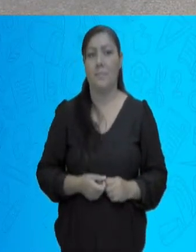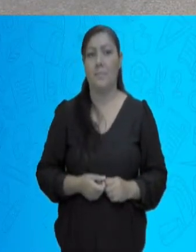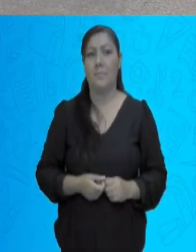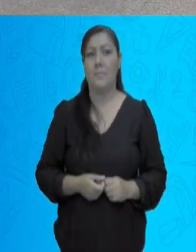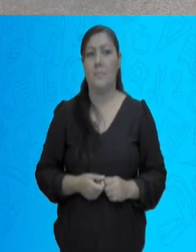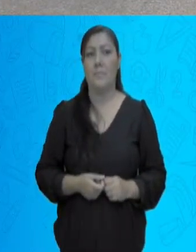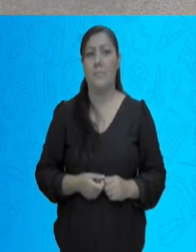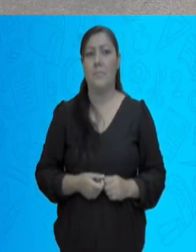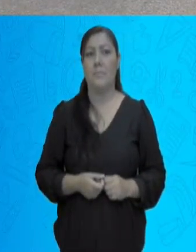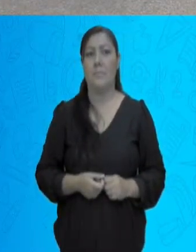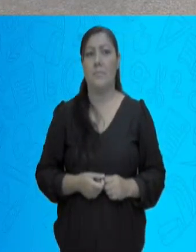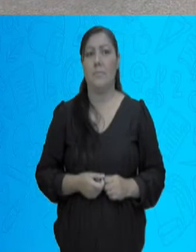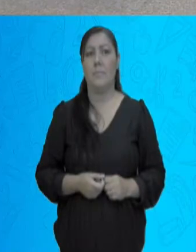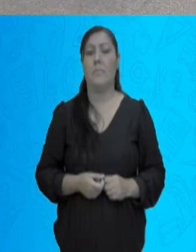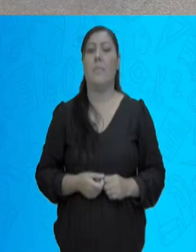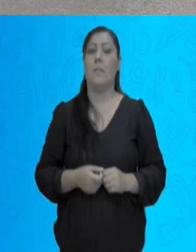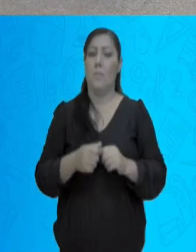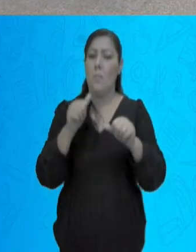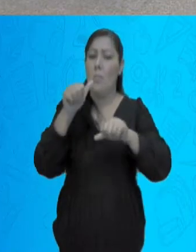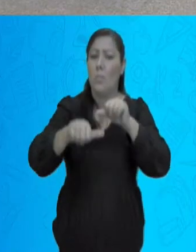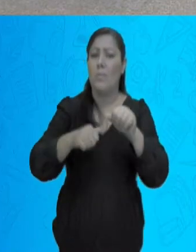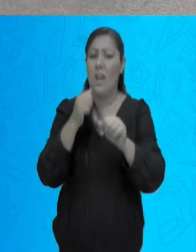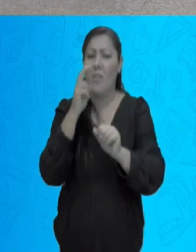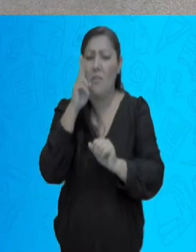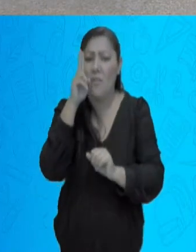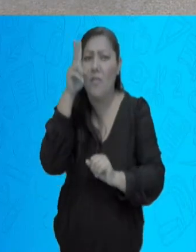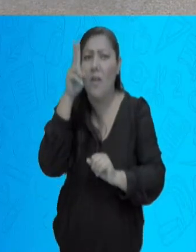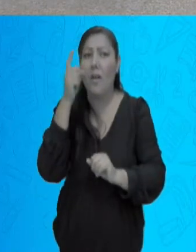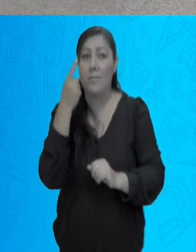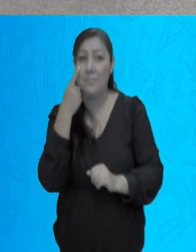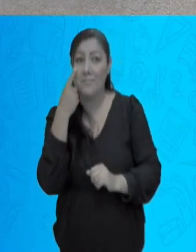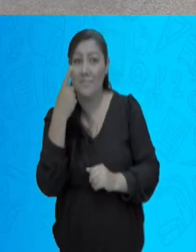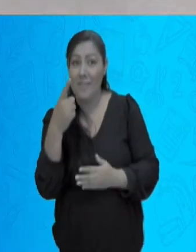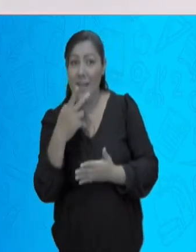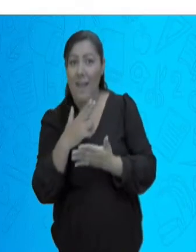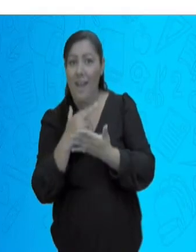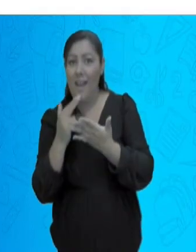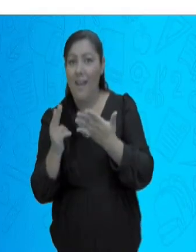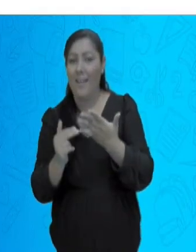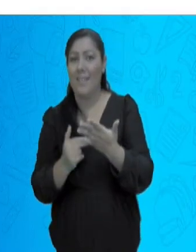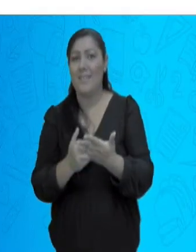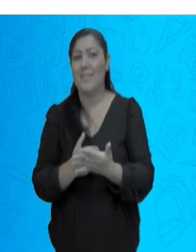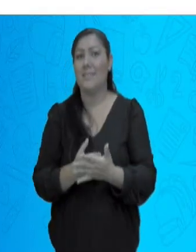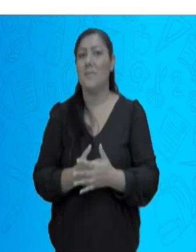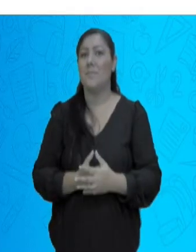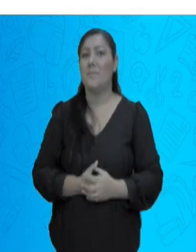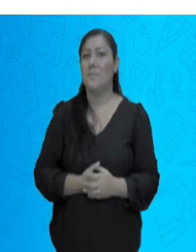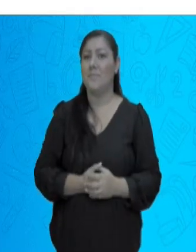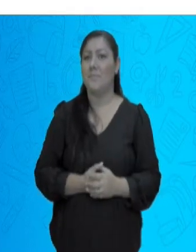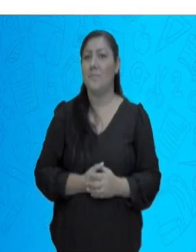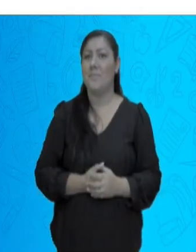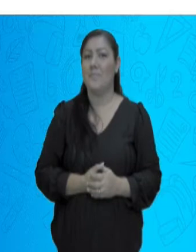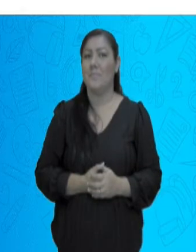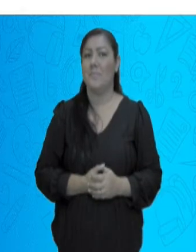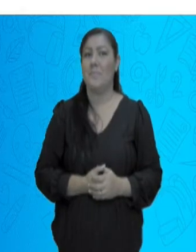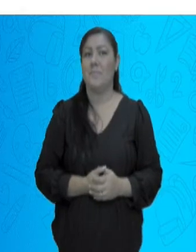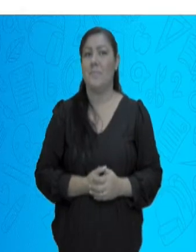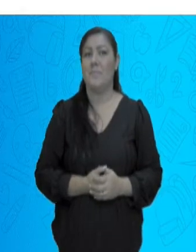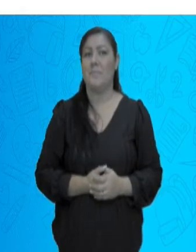verbos, eles trazem essas mudanças fortes. Olha eles aqui, ó. Todos apresentam grandes mudanças.